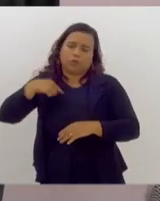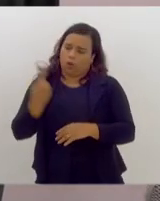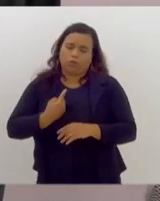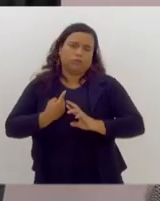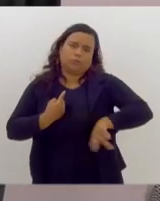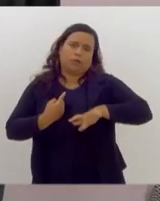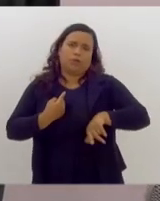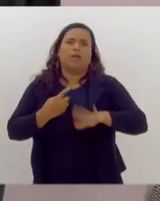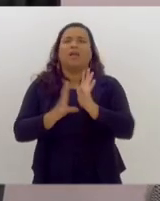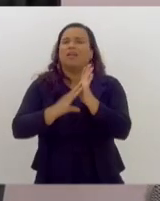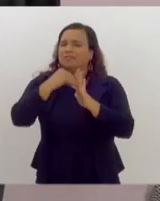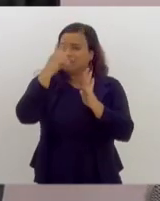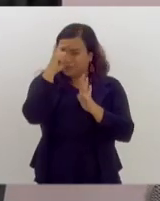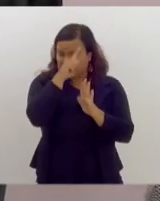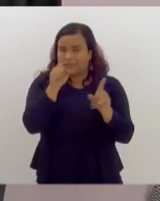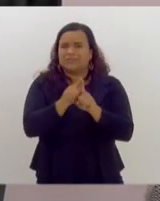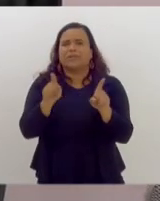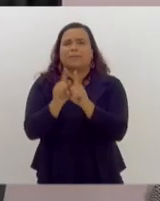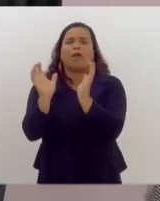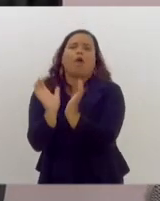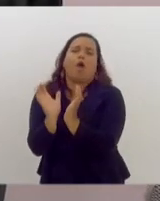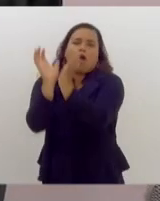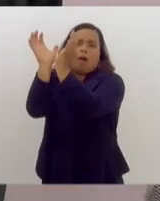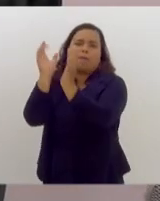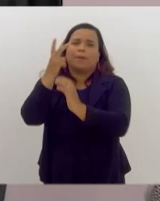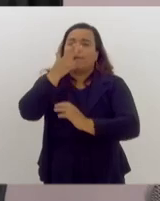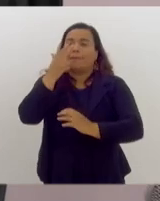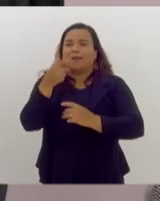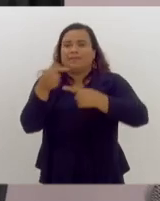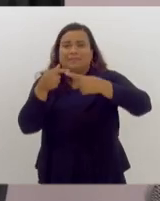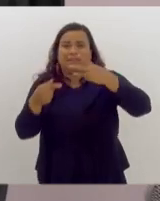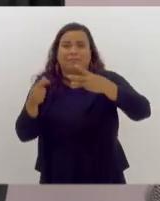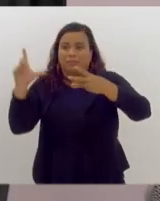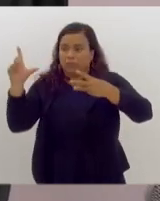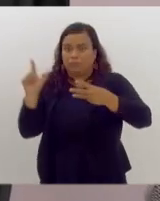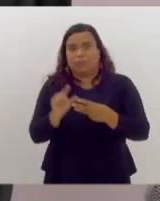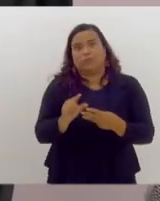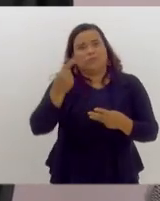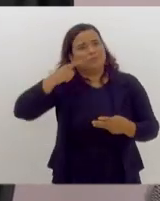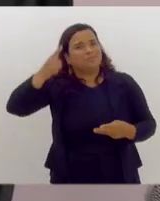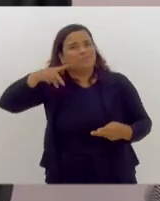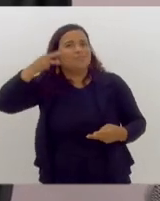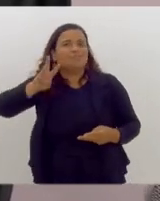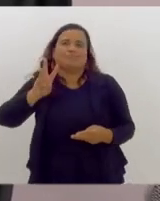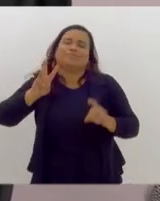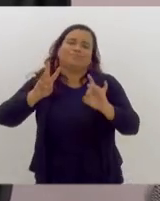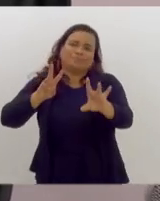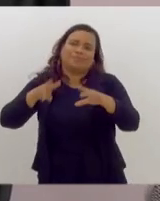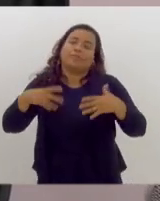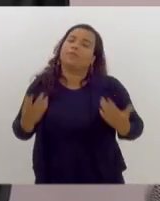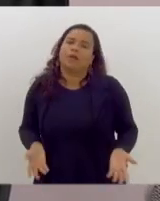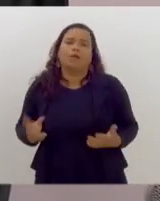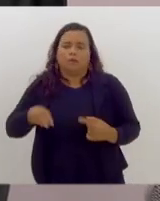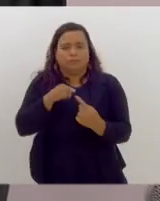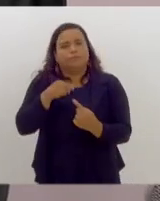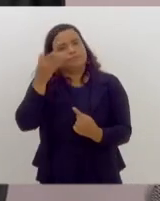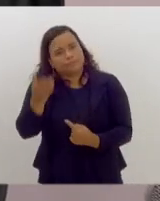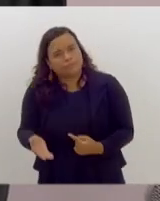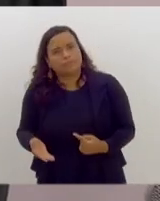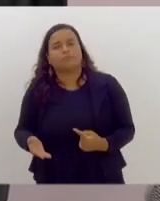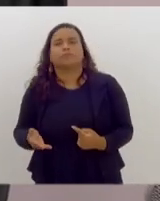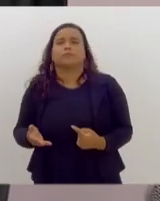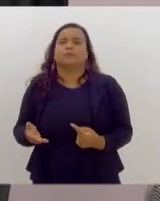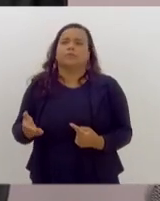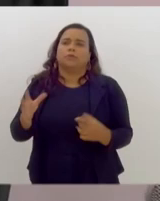Copa do Mundo diminuiu as semanas para 3 dias, mas esse é o nosso objetivo, a gente está empenhado, a nossa equipe